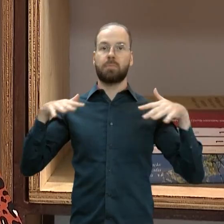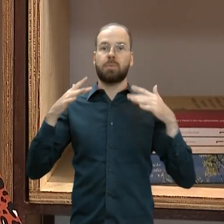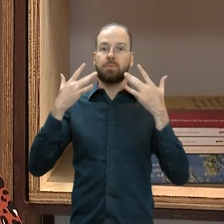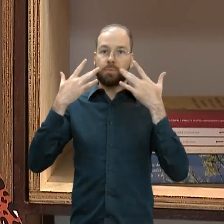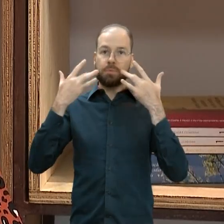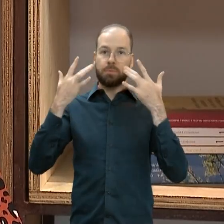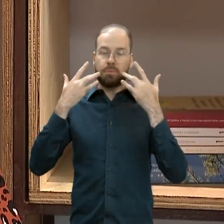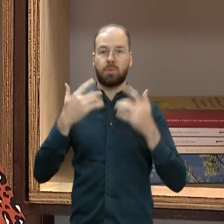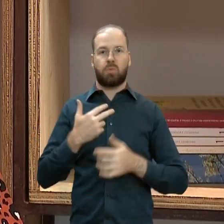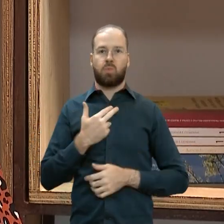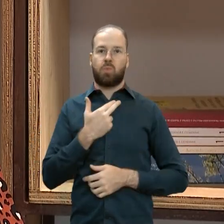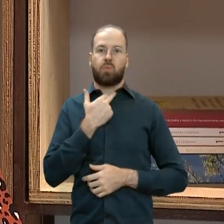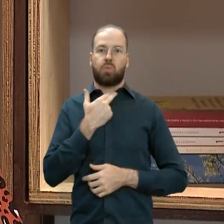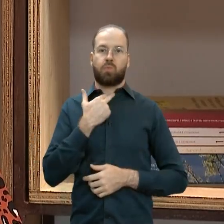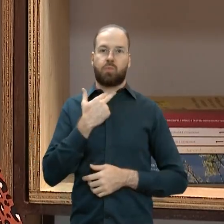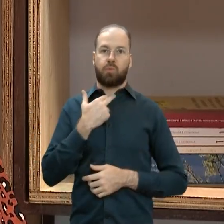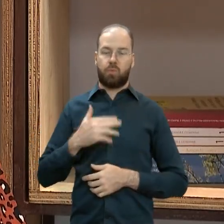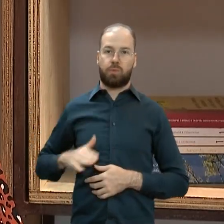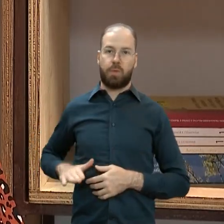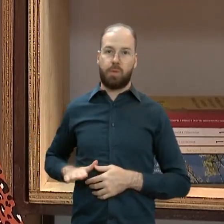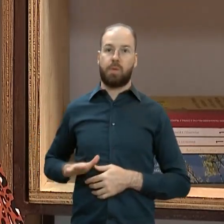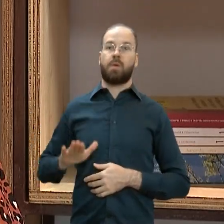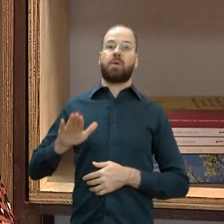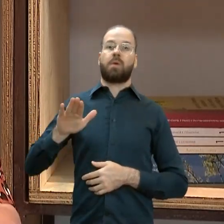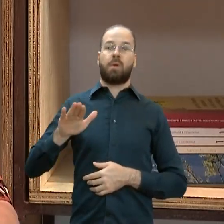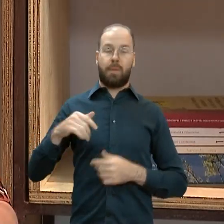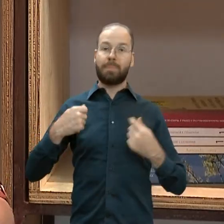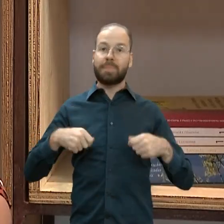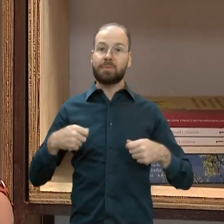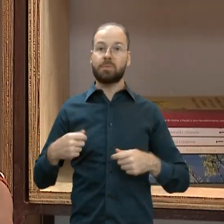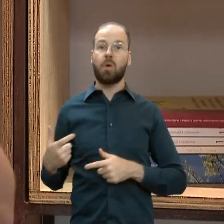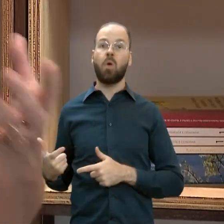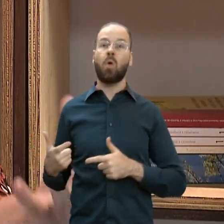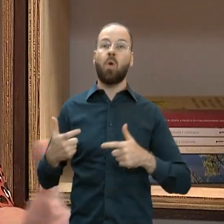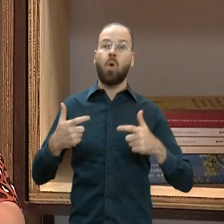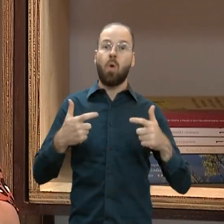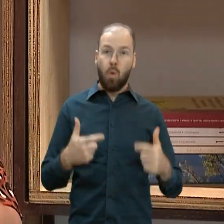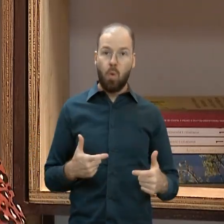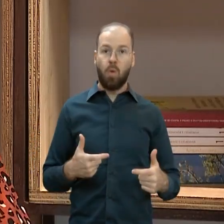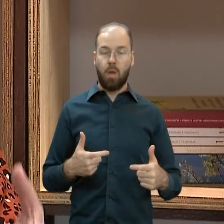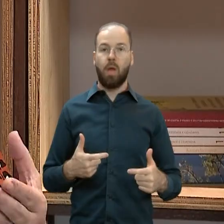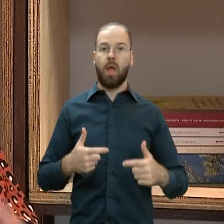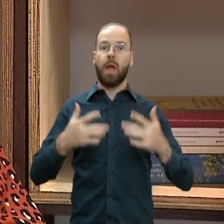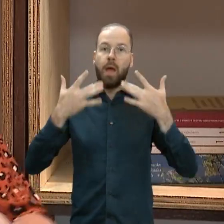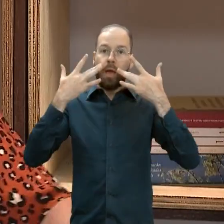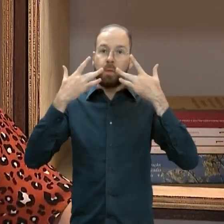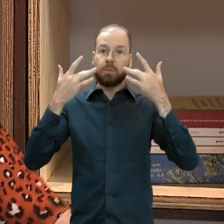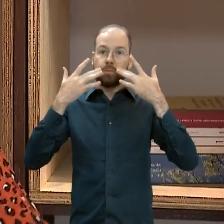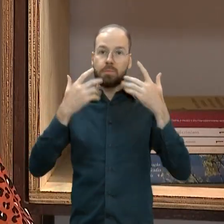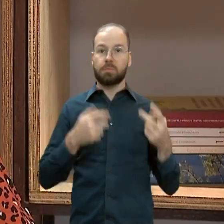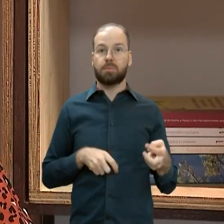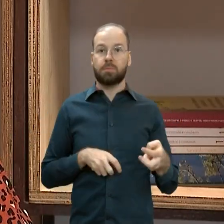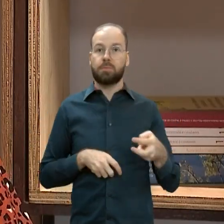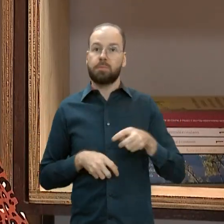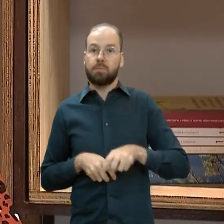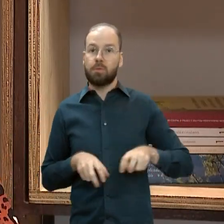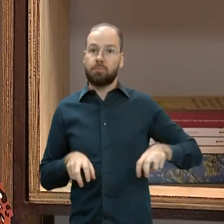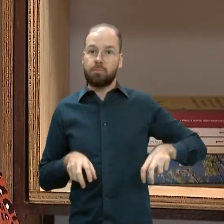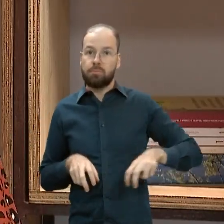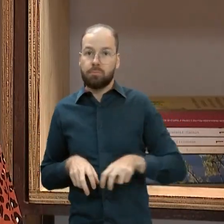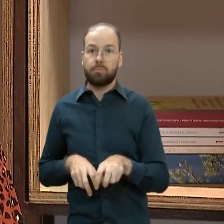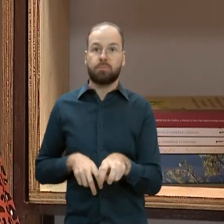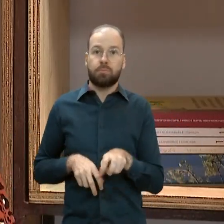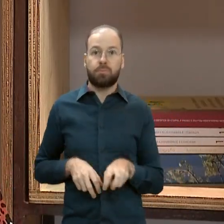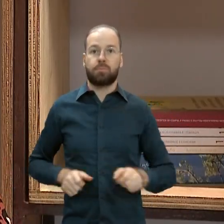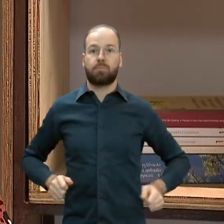pode ficar na rampa, ele precisa ter um lugar no teatro onde tem um espaço que essa